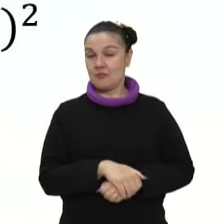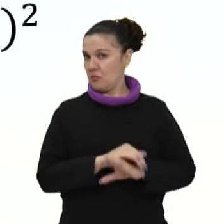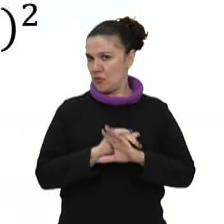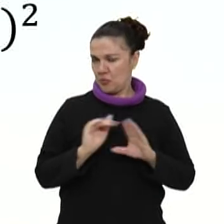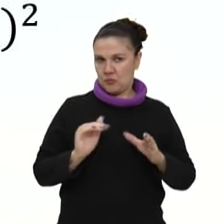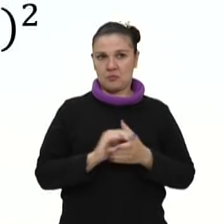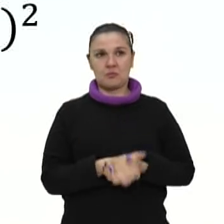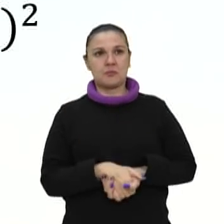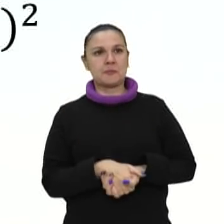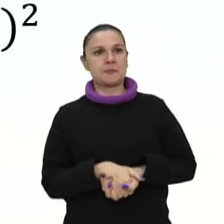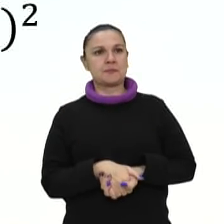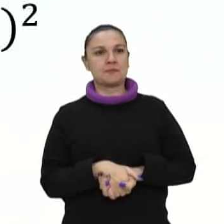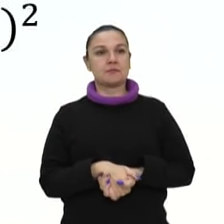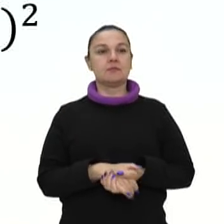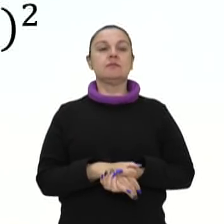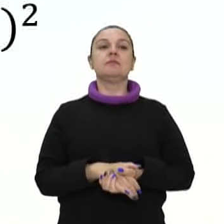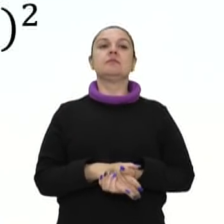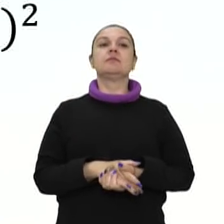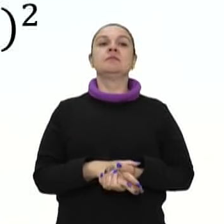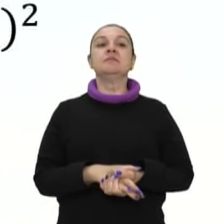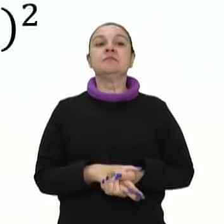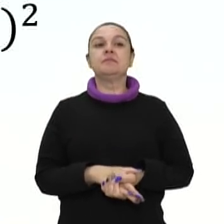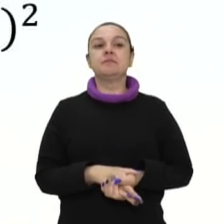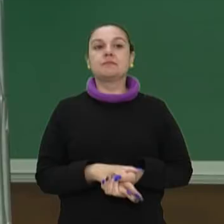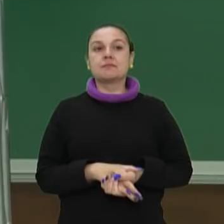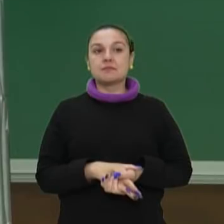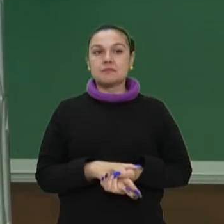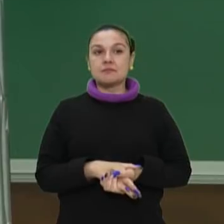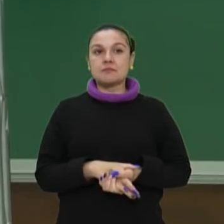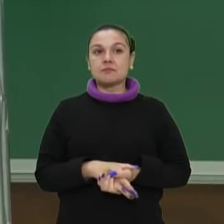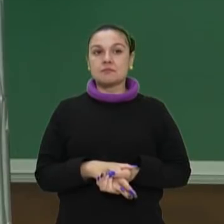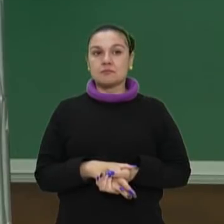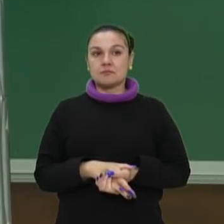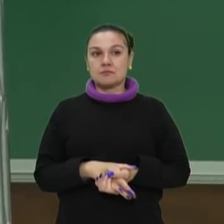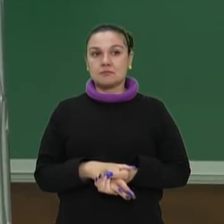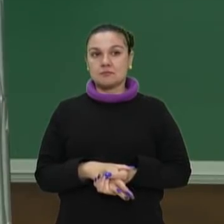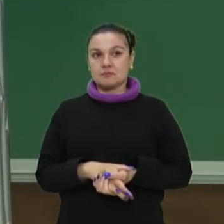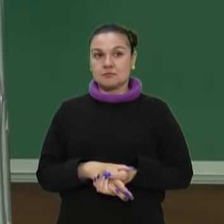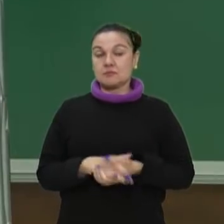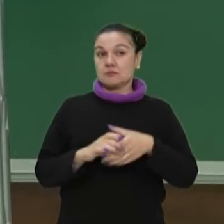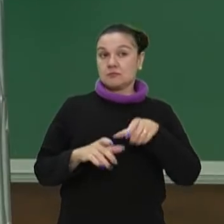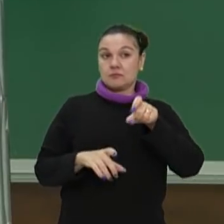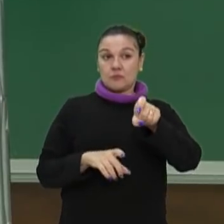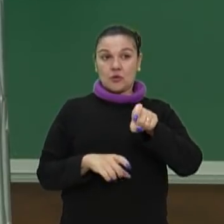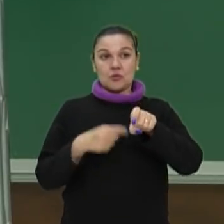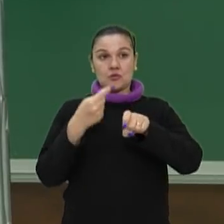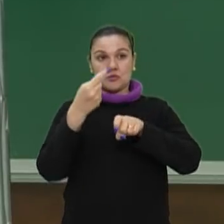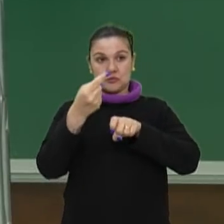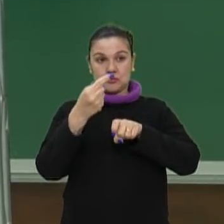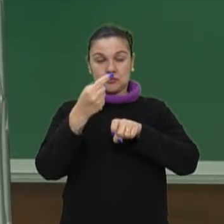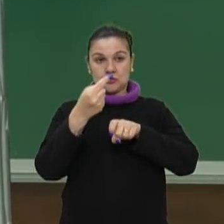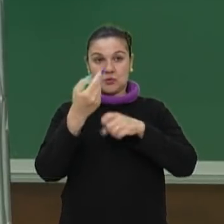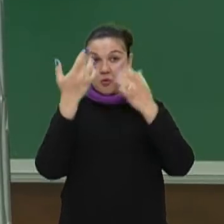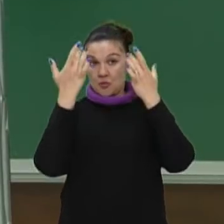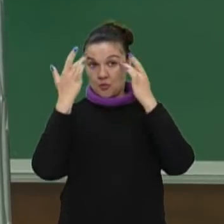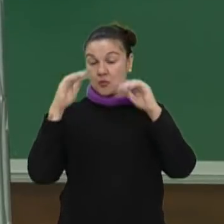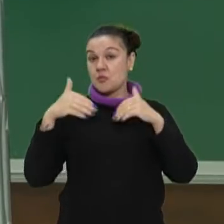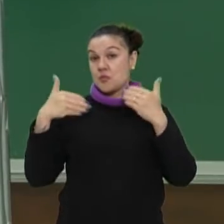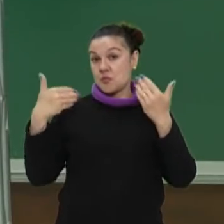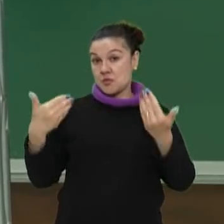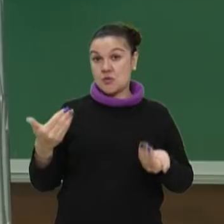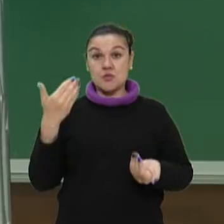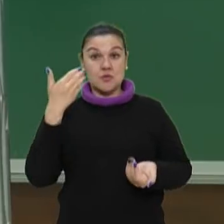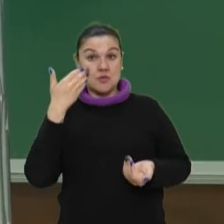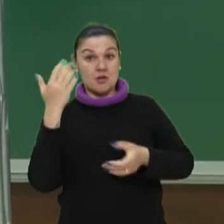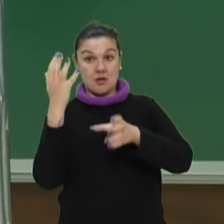ao quadrado. Ok? Continuando. O x1 ao quadrado, eu não sei quem é x1. Lembre-se que aqui eu só sei a soma